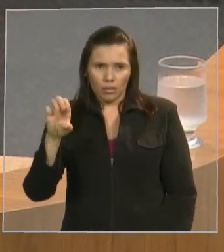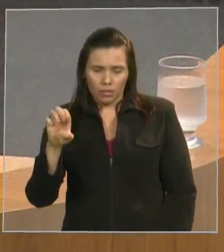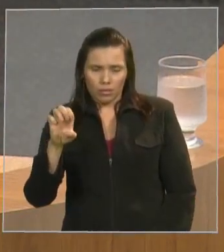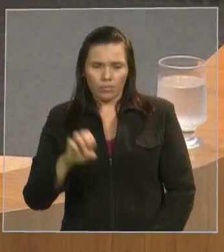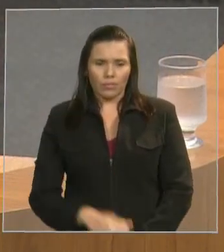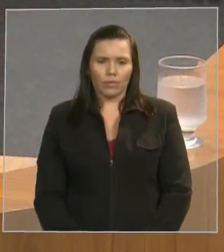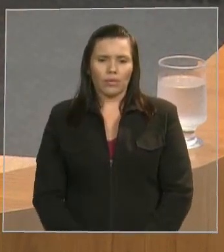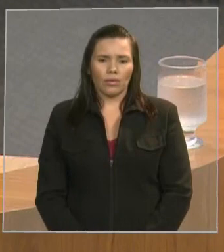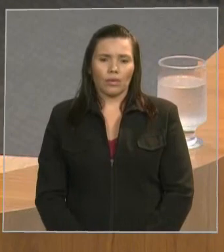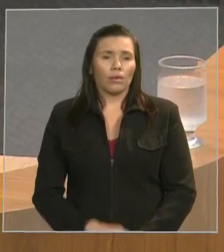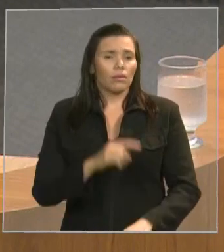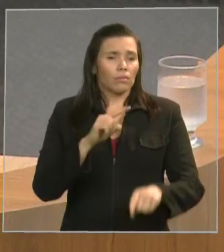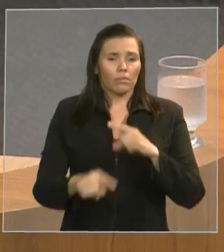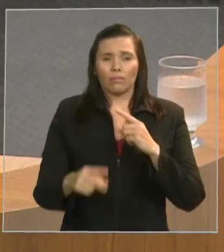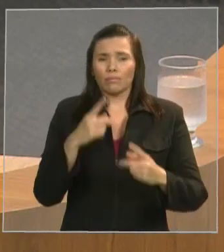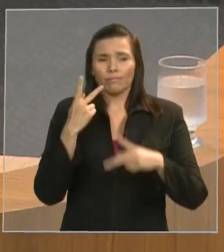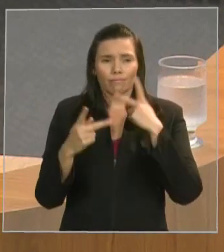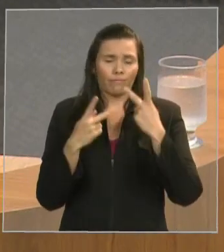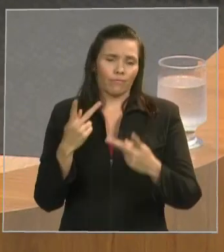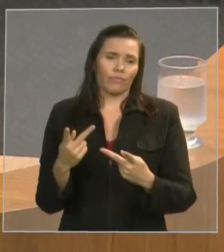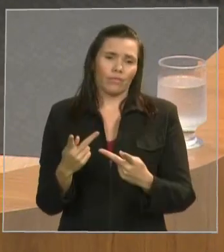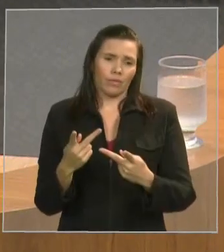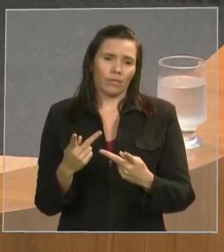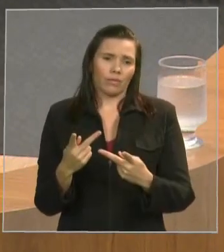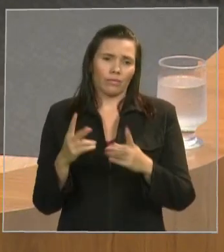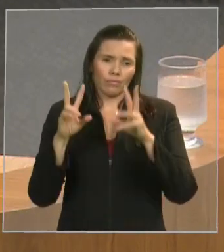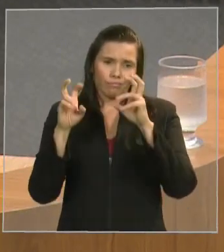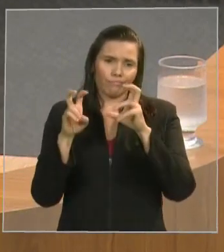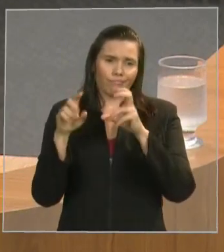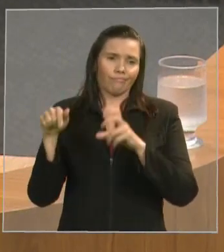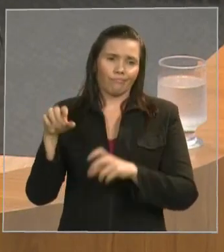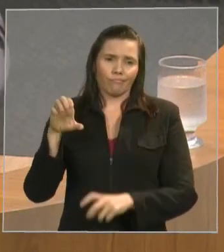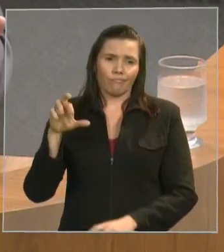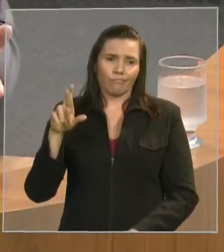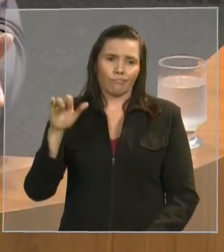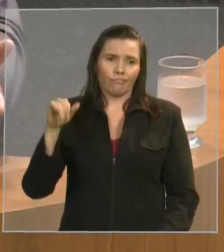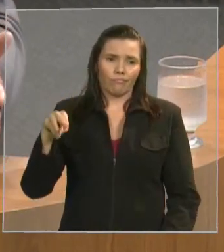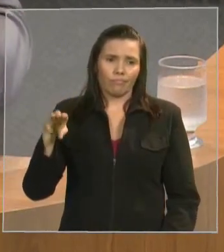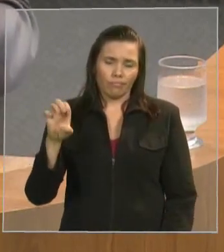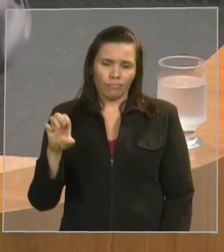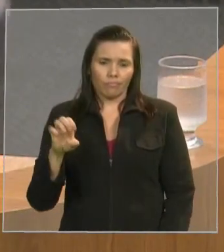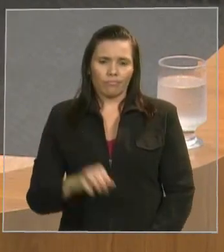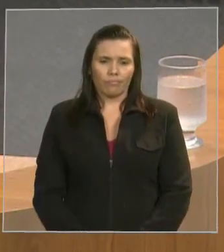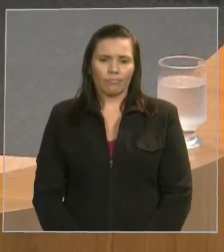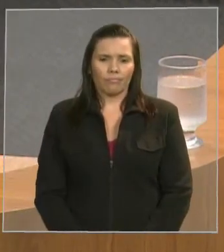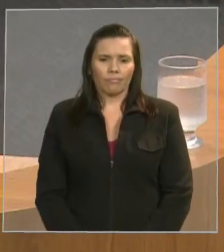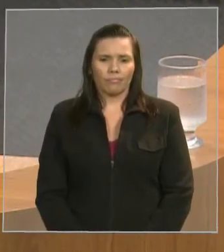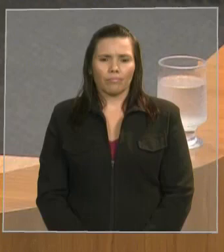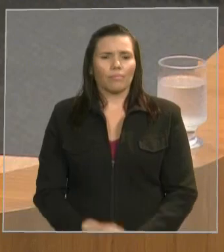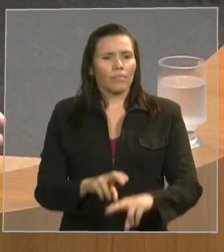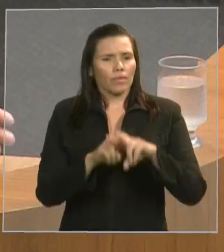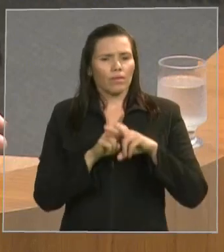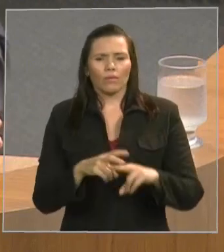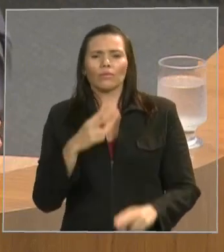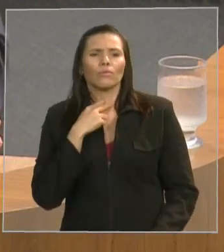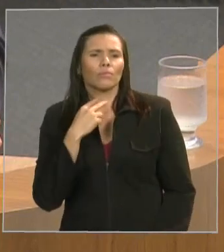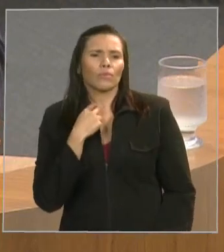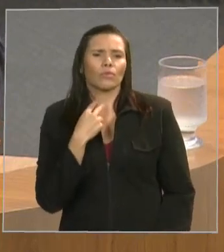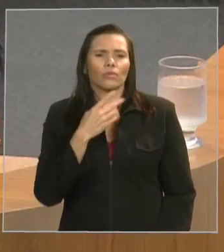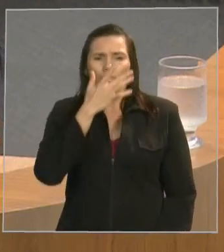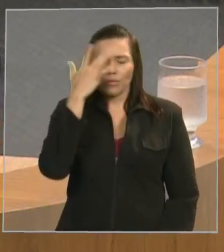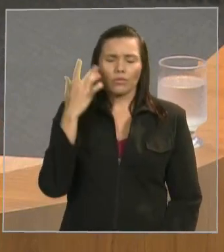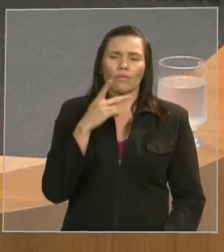inquisitivo. Então, não cabe a pessoa estar falando se fulano está certo, não está certo, ou está errado,